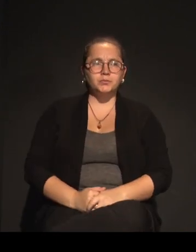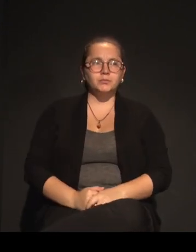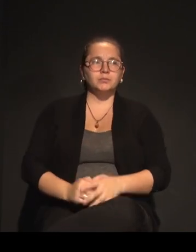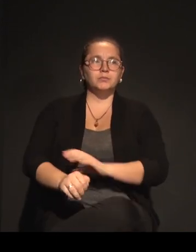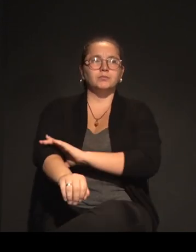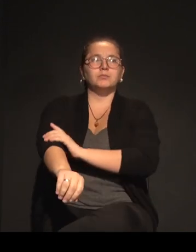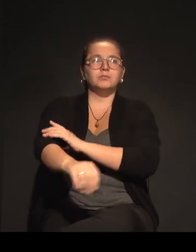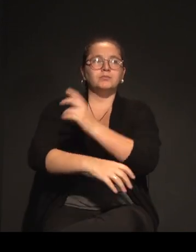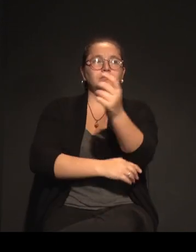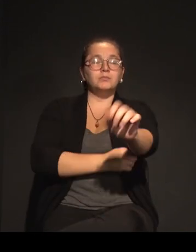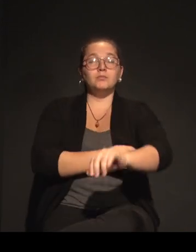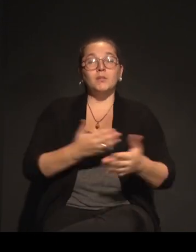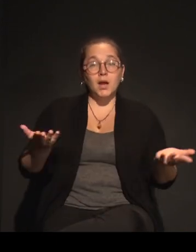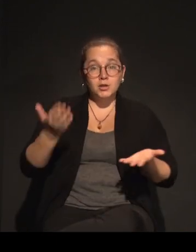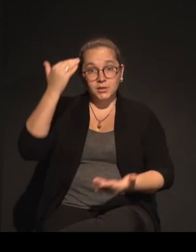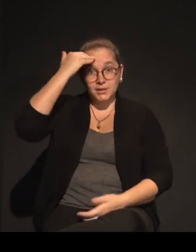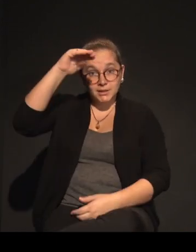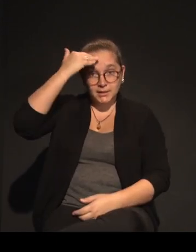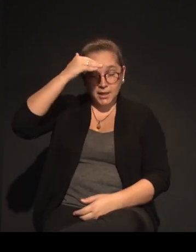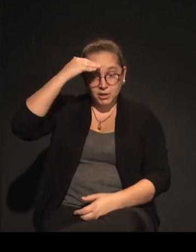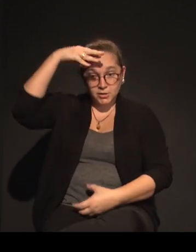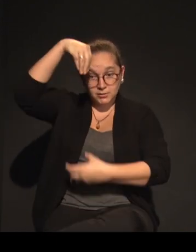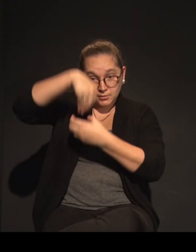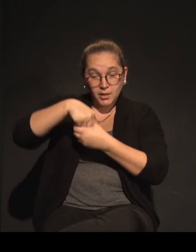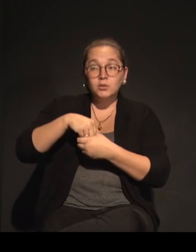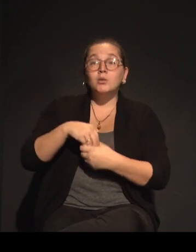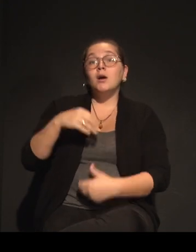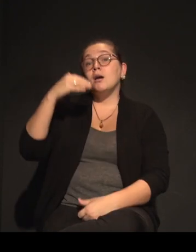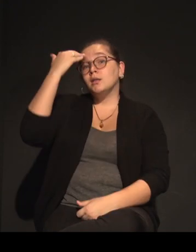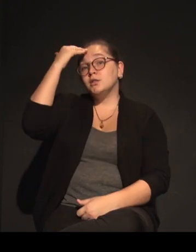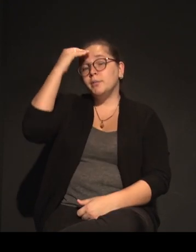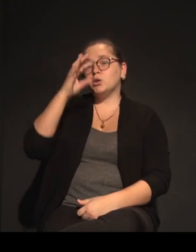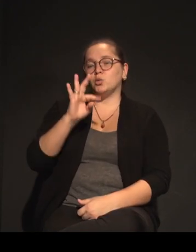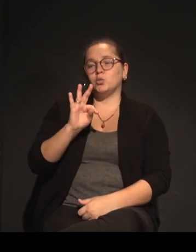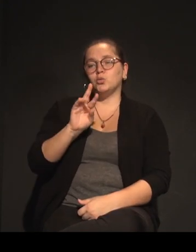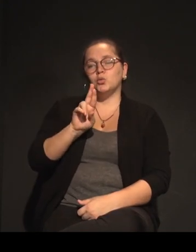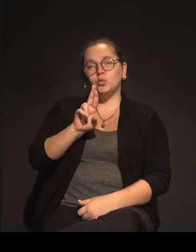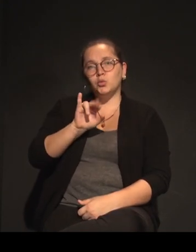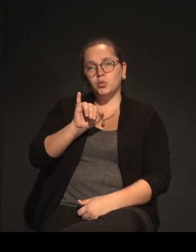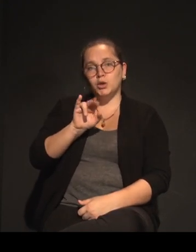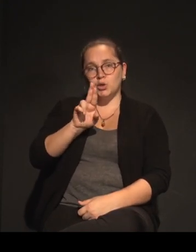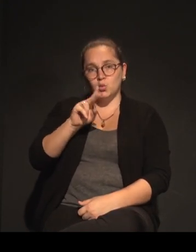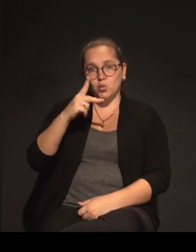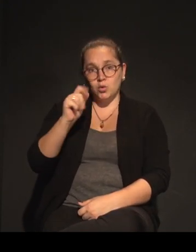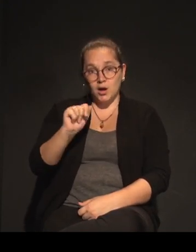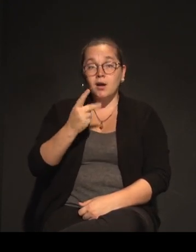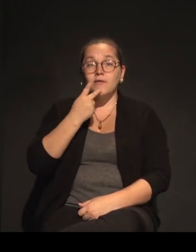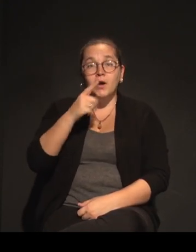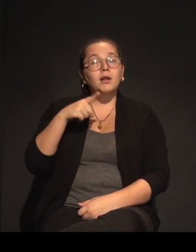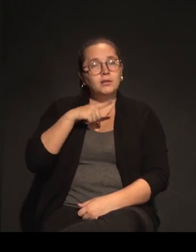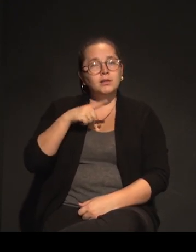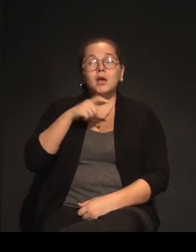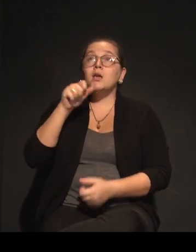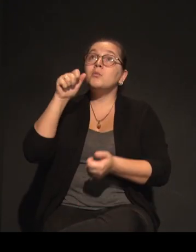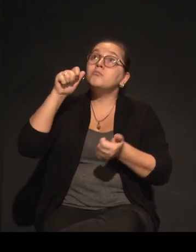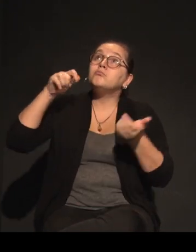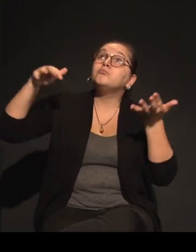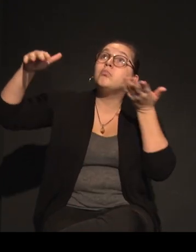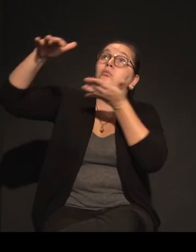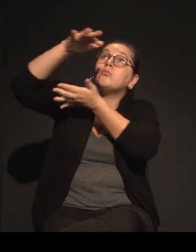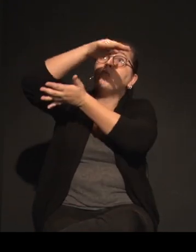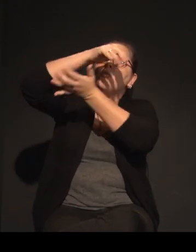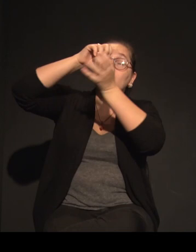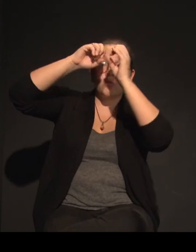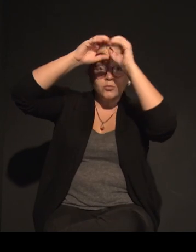nossa compreensão disse que também existe os povos do alto são as constelações